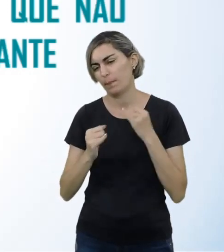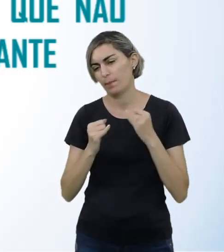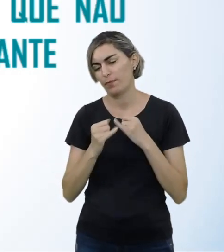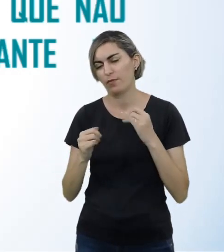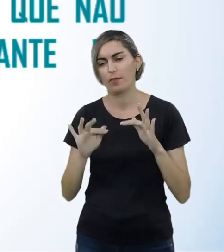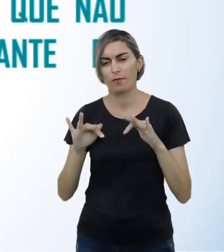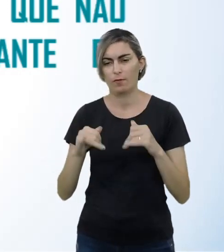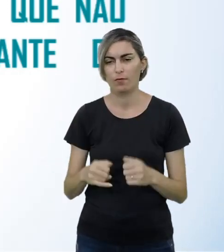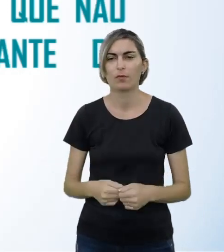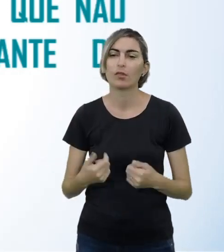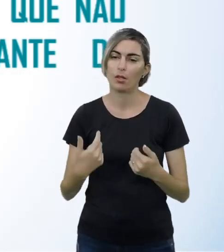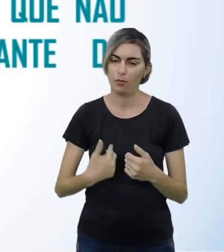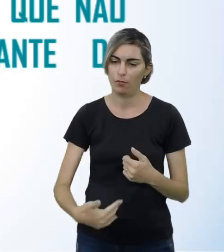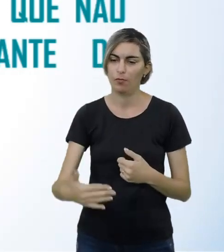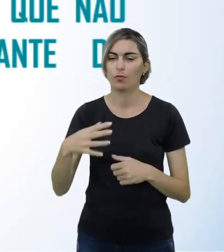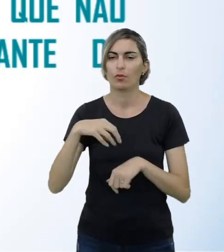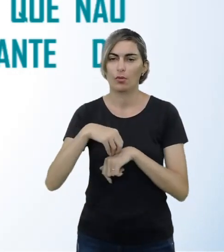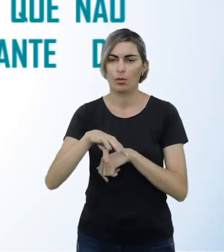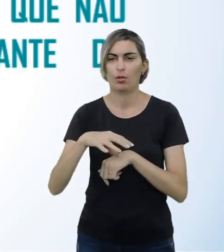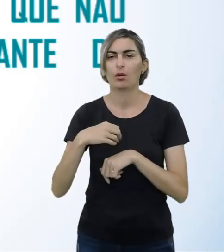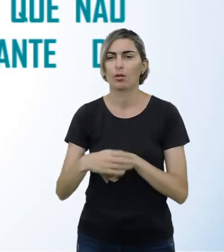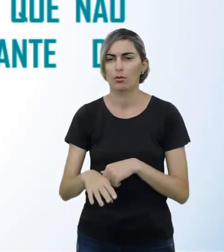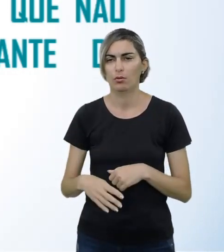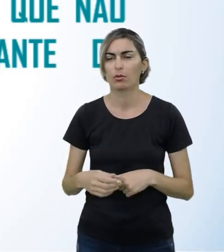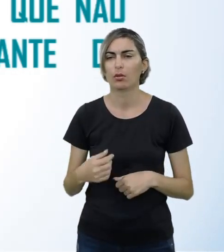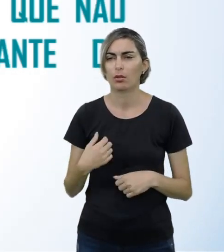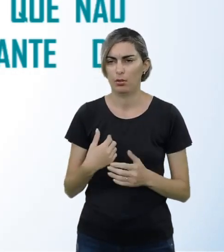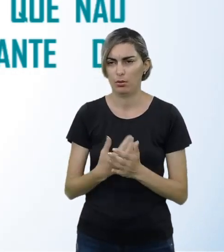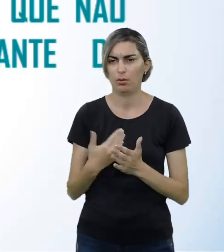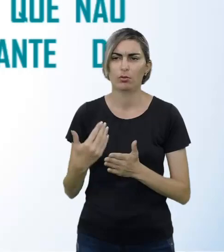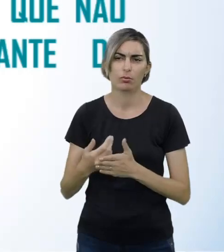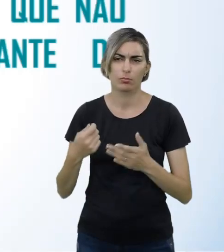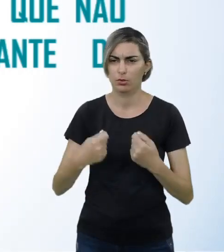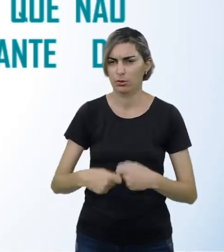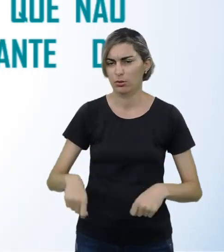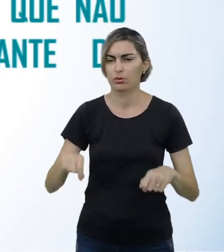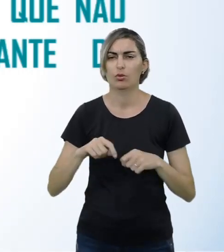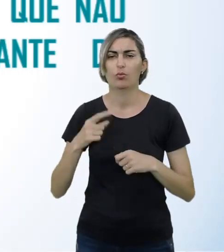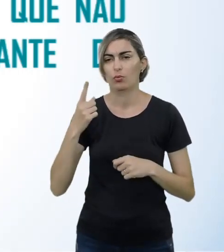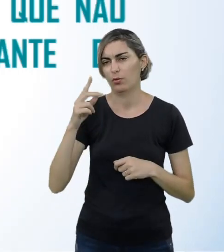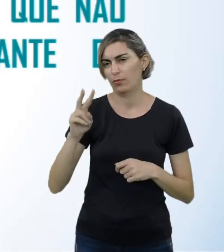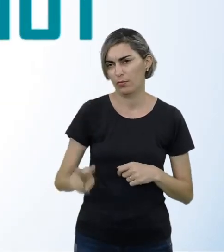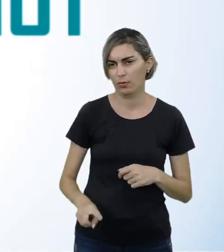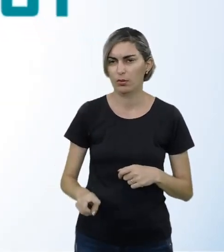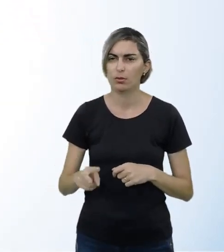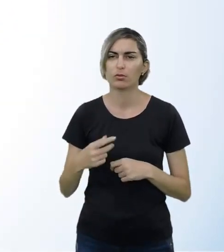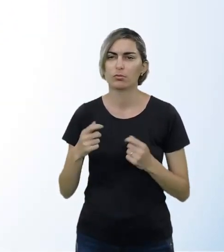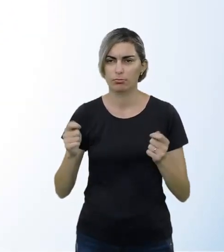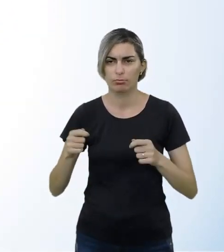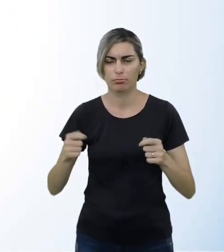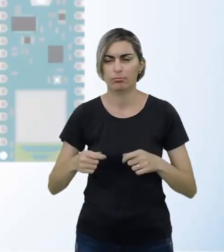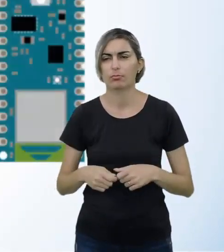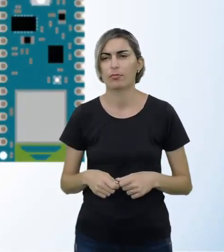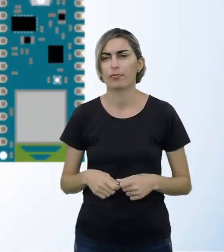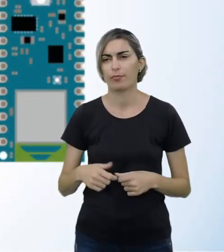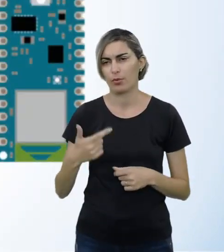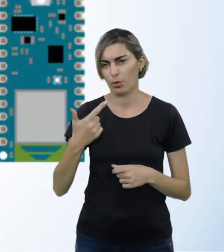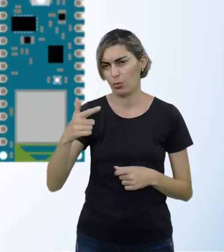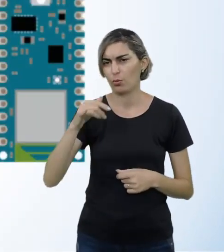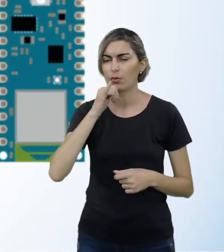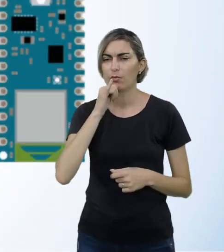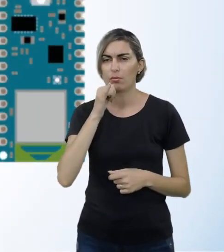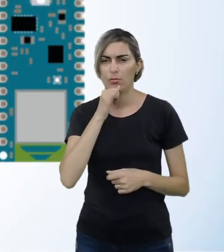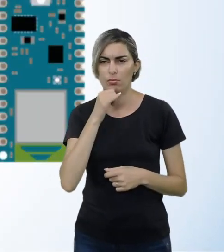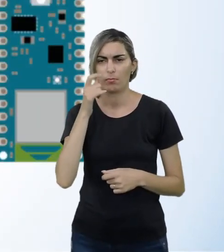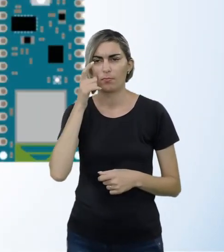do produto final. Então eu vou lá e coloco um Arduino Mini, já que eu não preciso atualizar, gravei o programa uma vez, já é o suficiente. Outro exemplo,